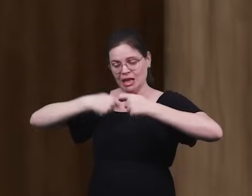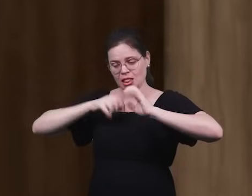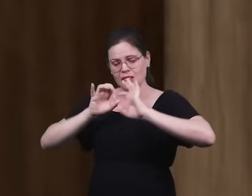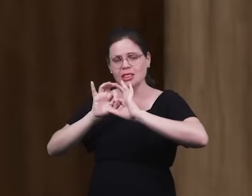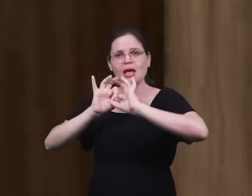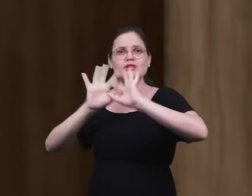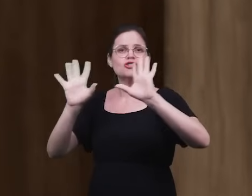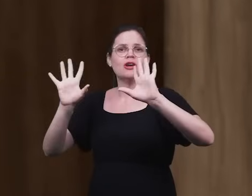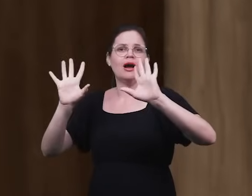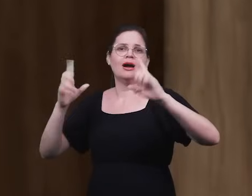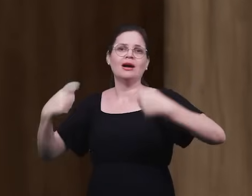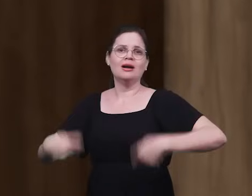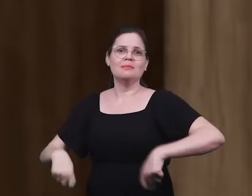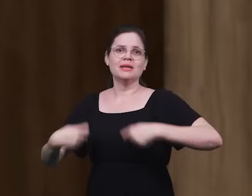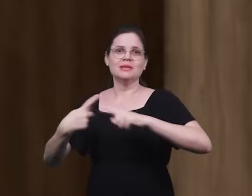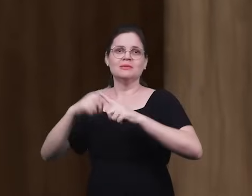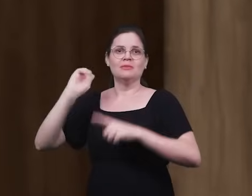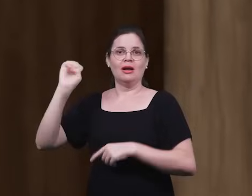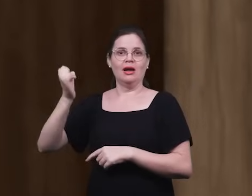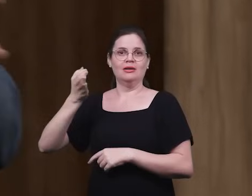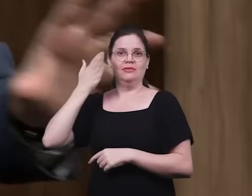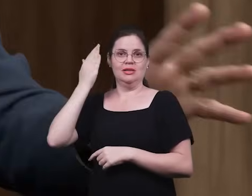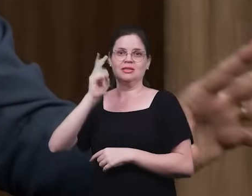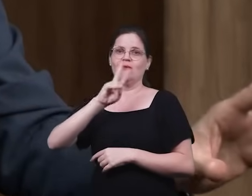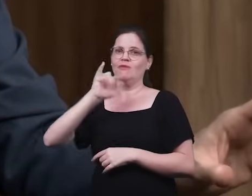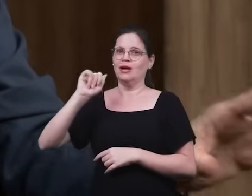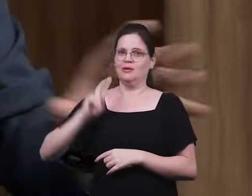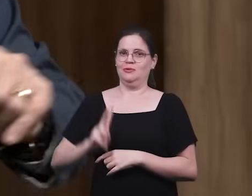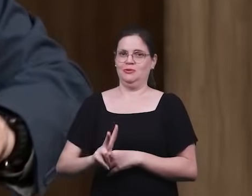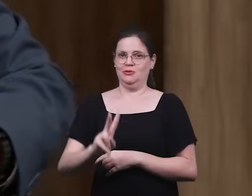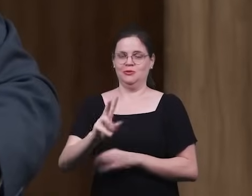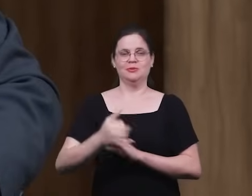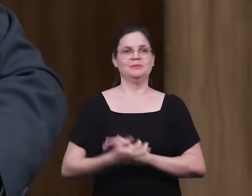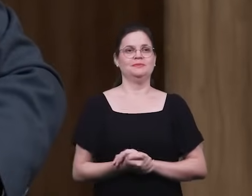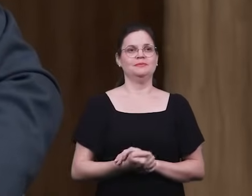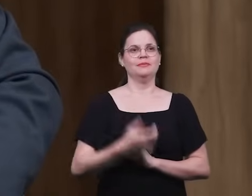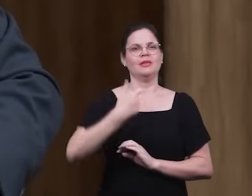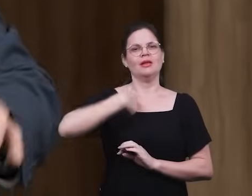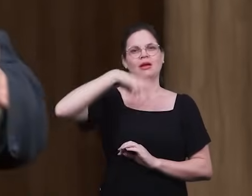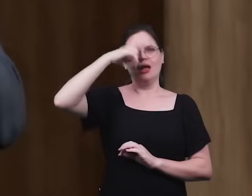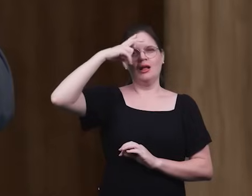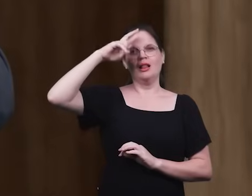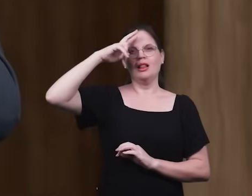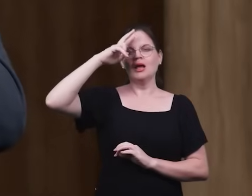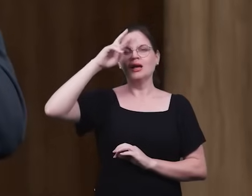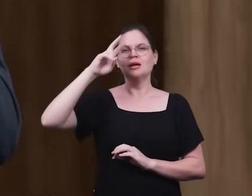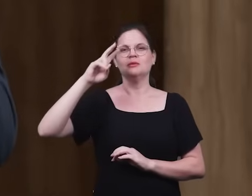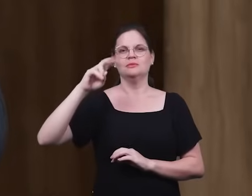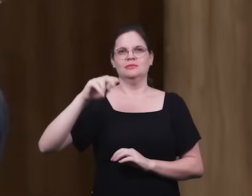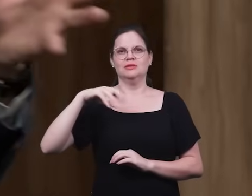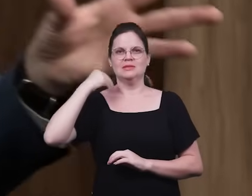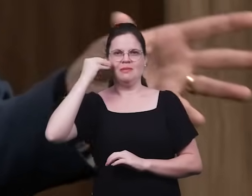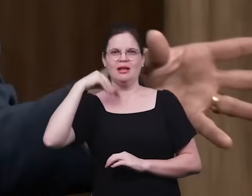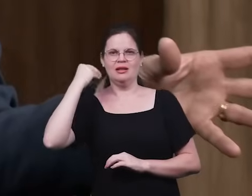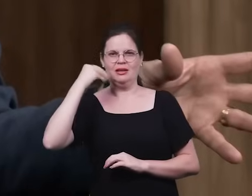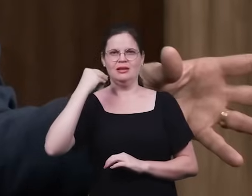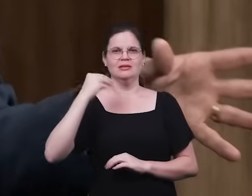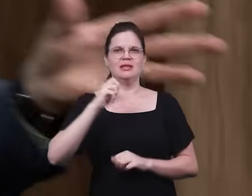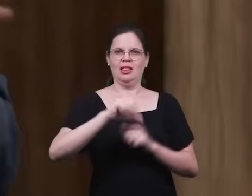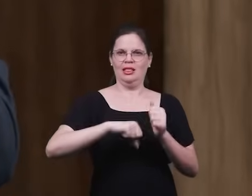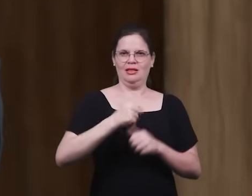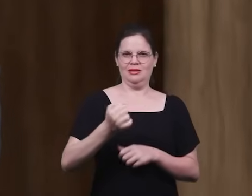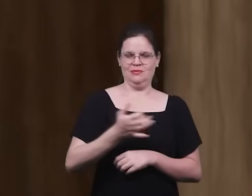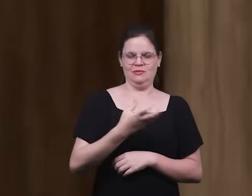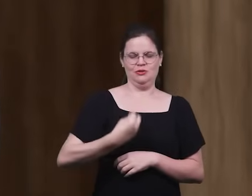e a revelação dele prevalecer de eu eu me recordo nós estamos falando aqui muita experiência transformação de